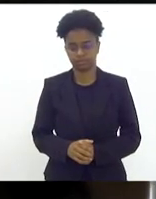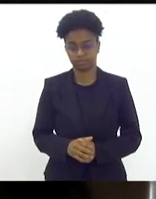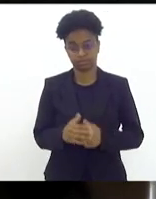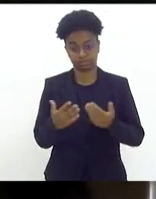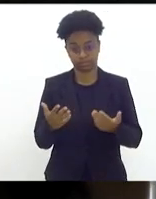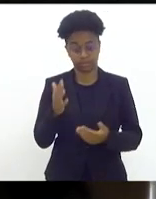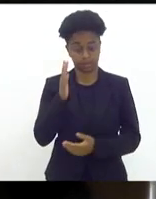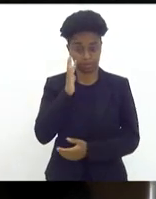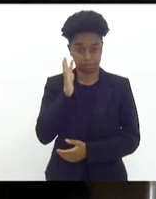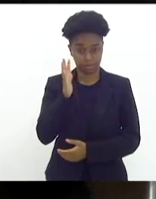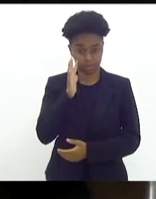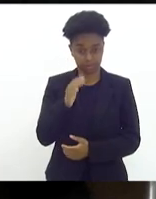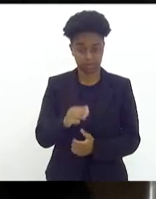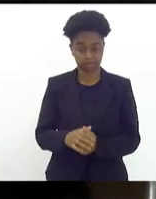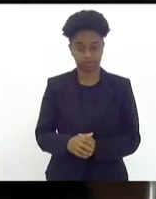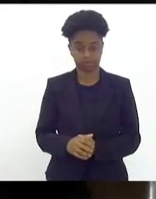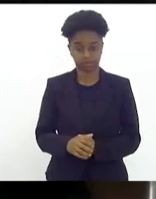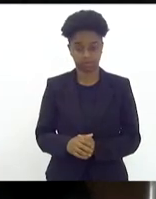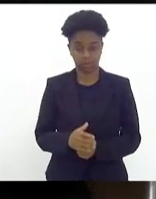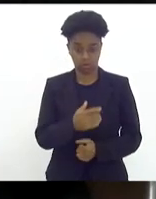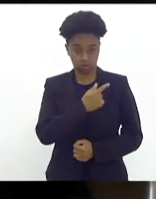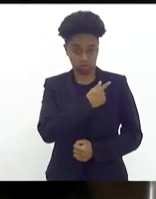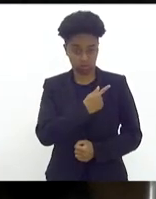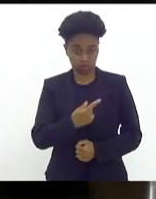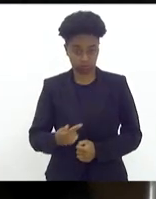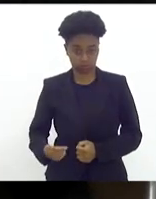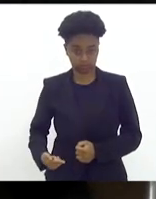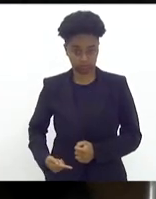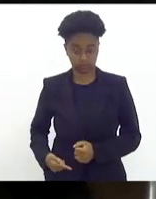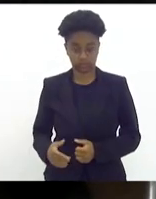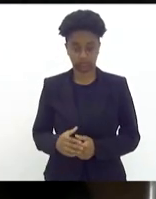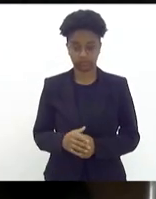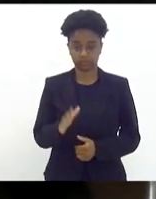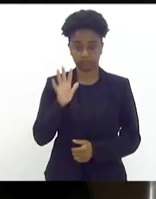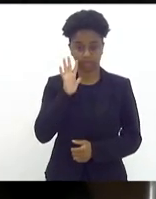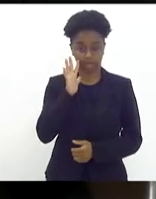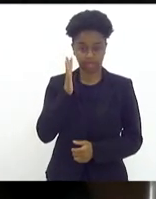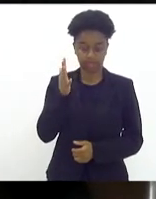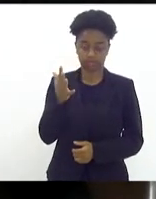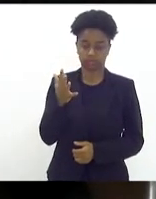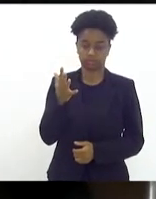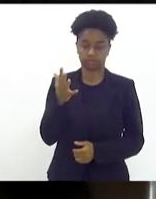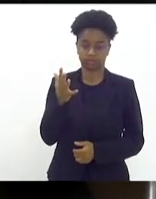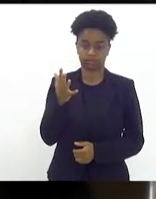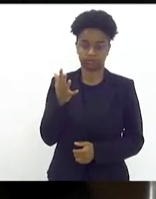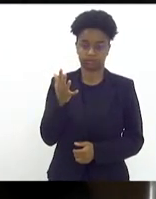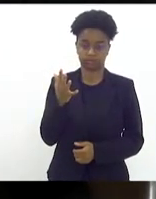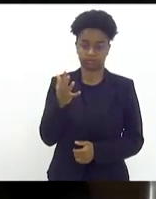Imagine que o governador decida,